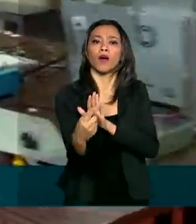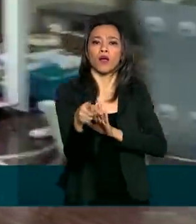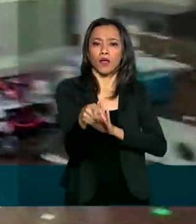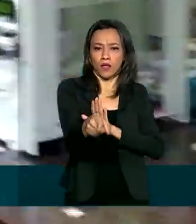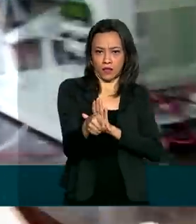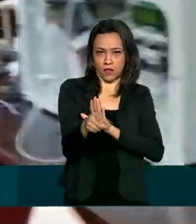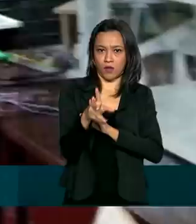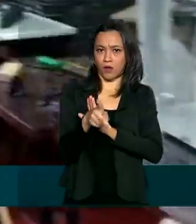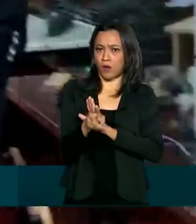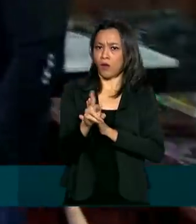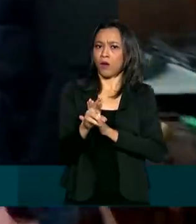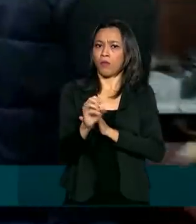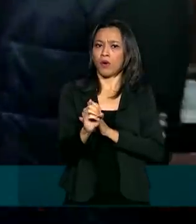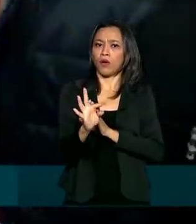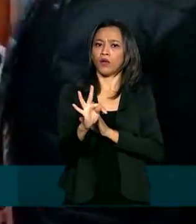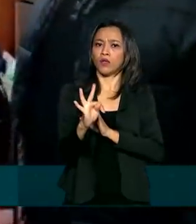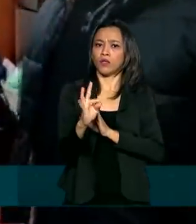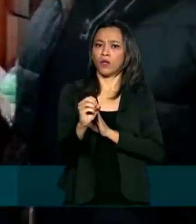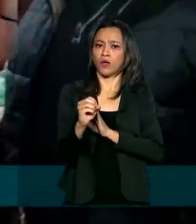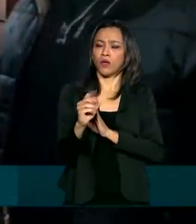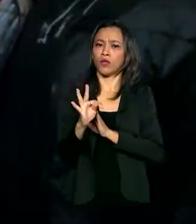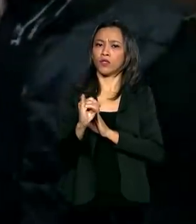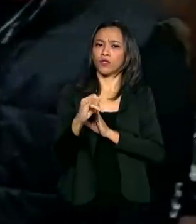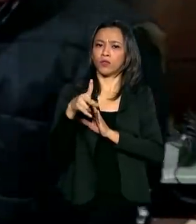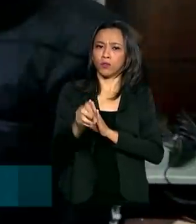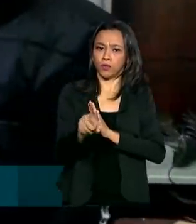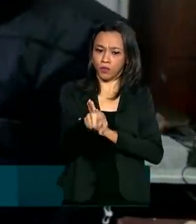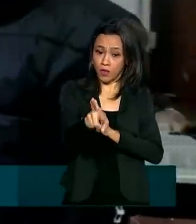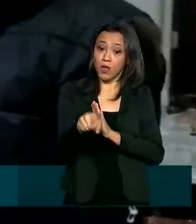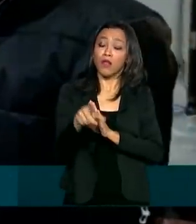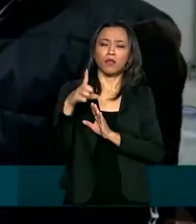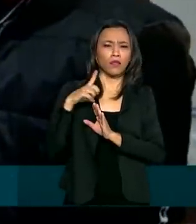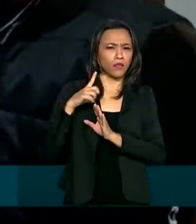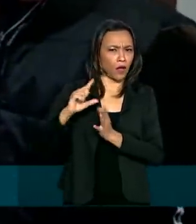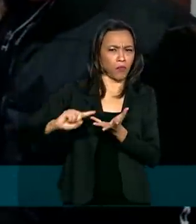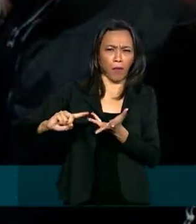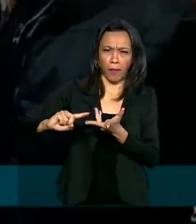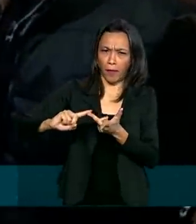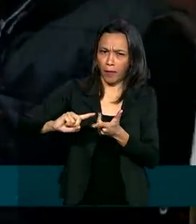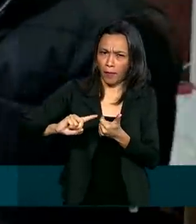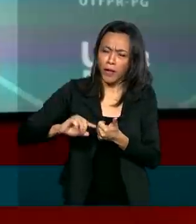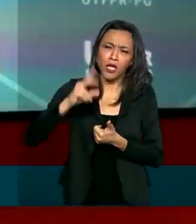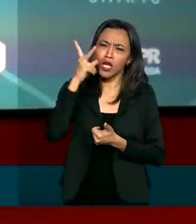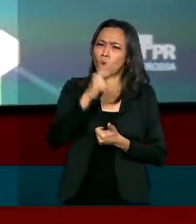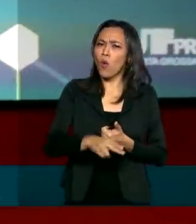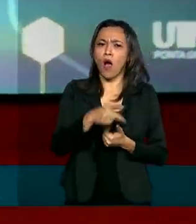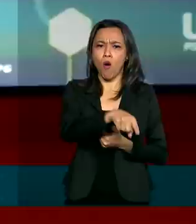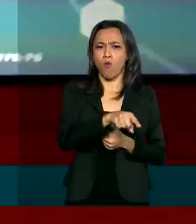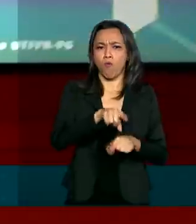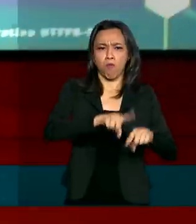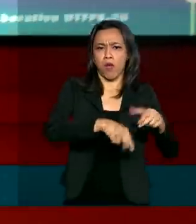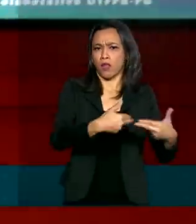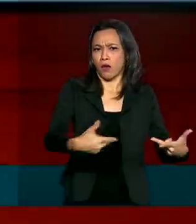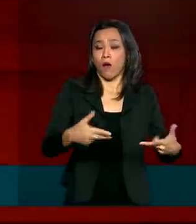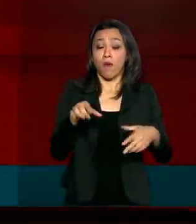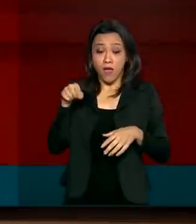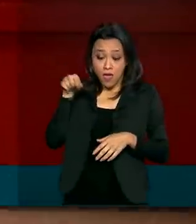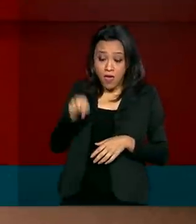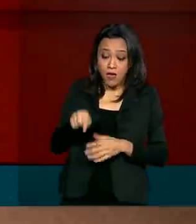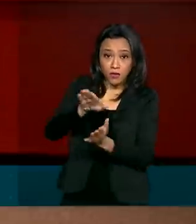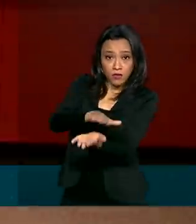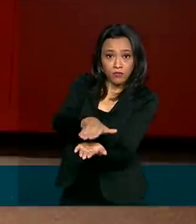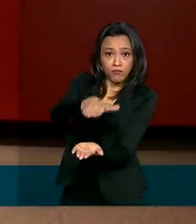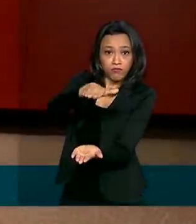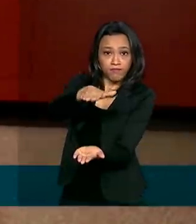ele tem todas as funcionalidades que um equipamento ventilador mecânico precisa. O protótipo chamado